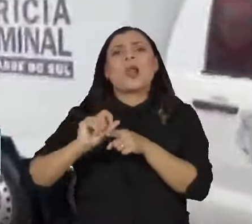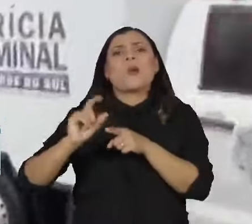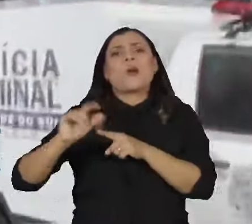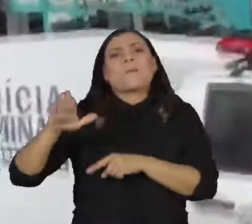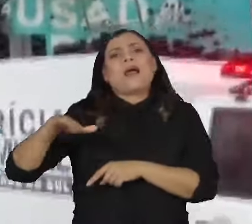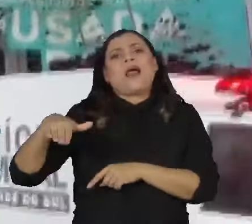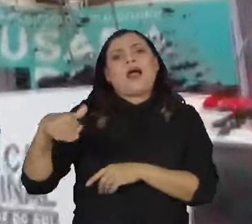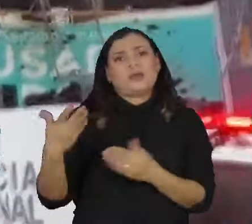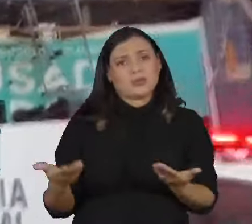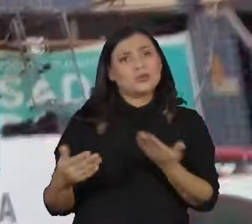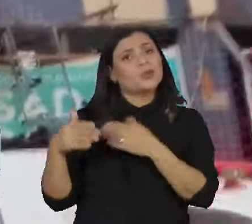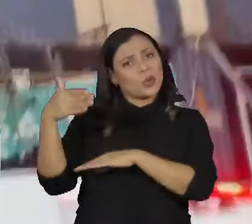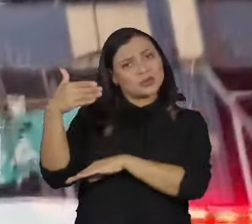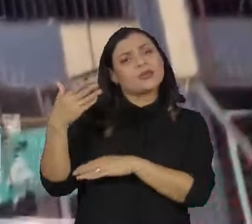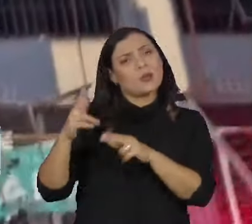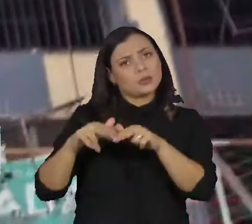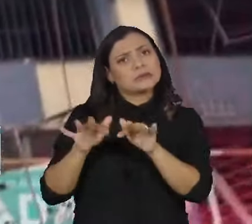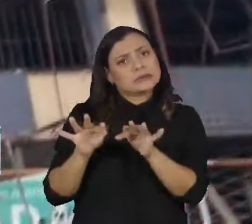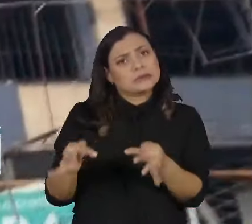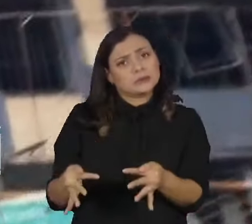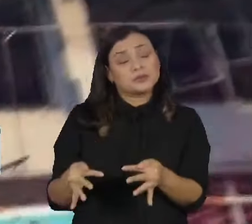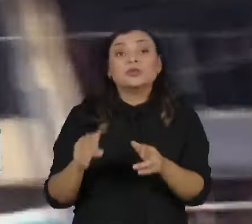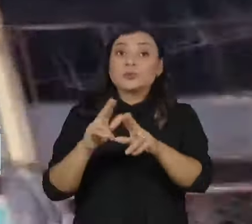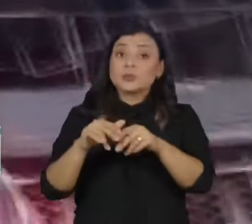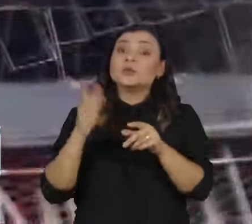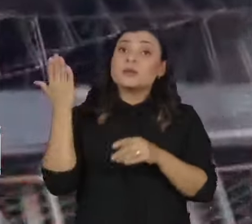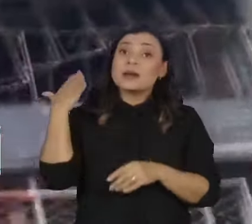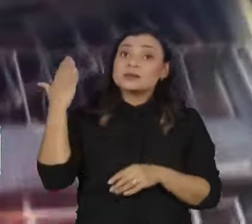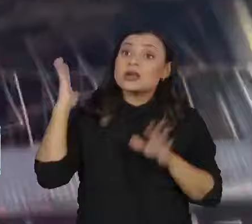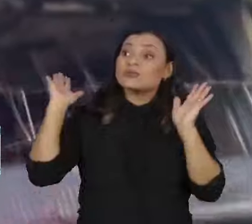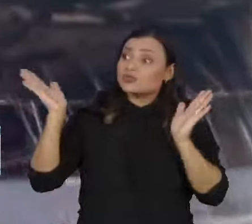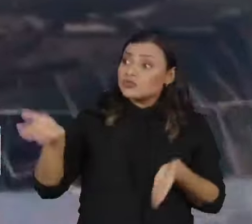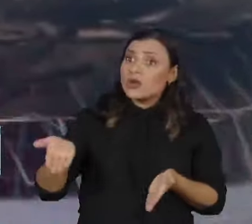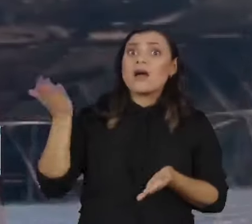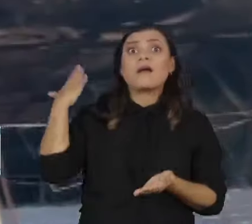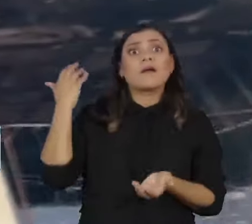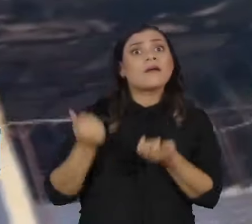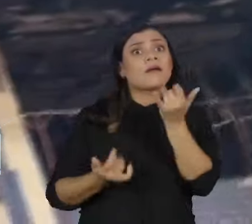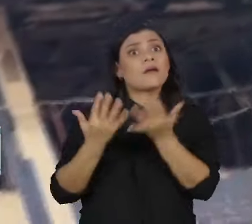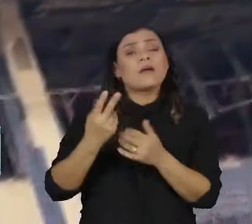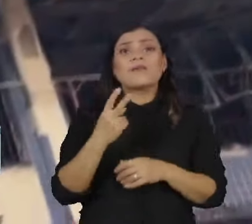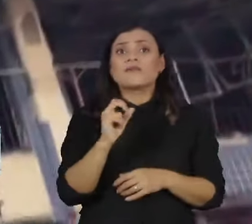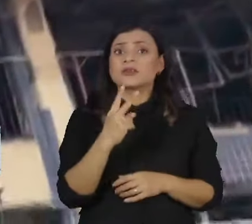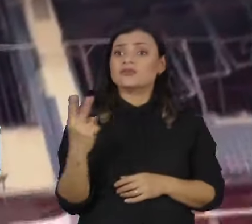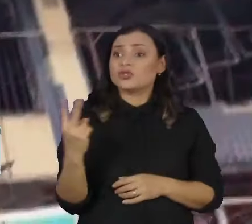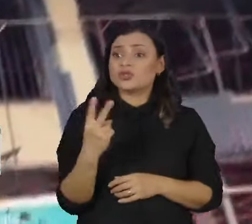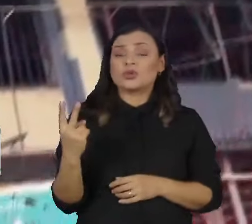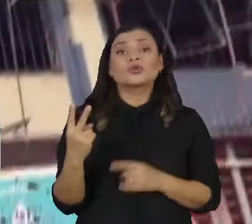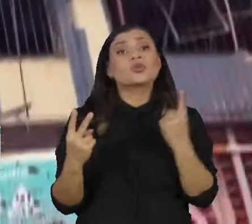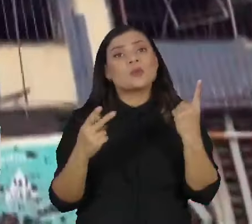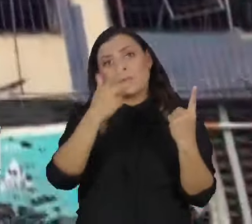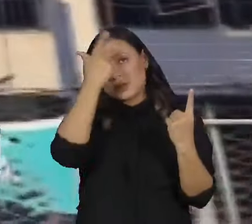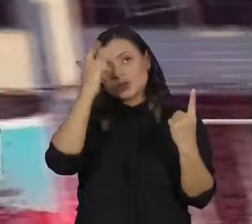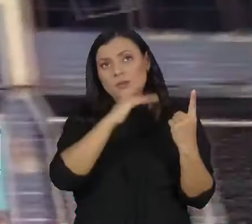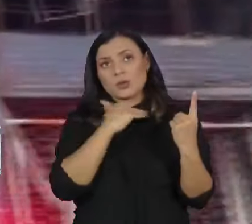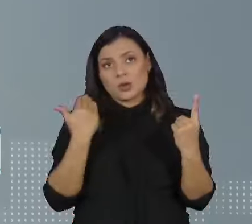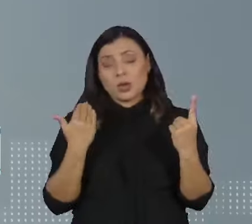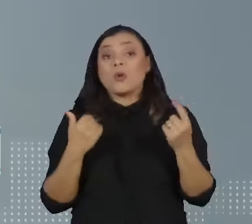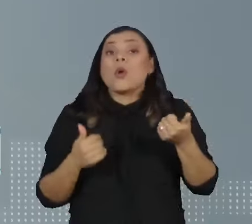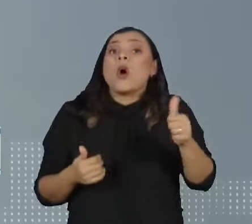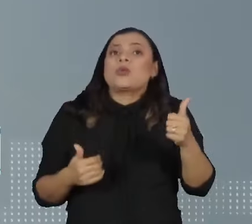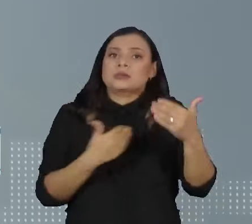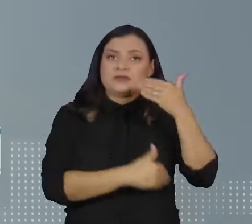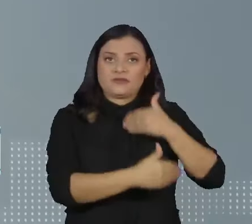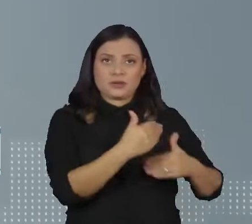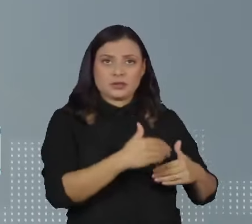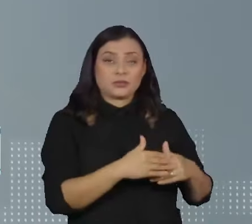baratos. Outro estabelecimento da franquia já tinha sofrido um incêndio em 2022, que matou uma pessoa e feriu mais 11.